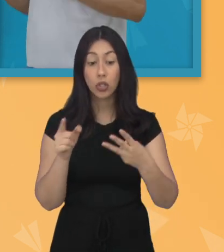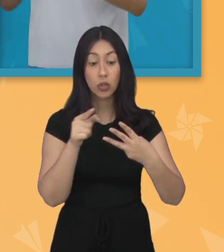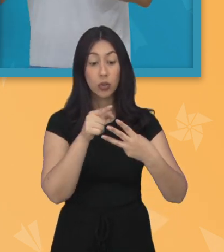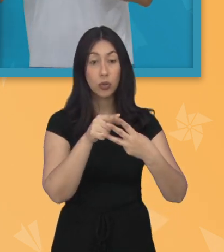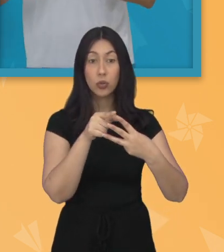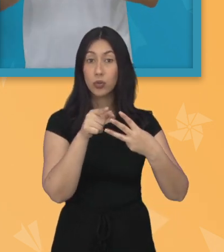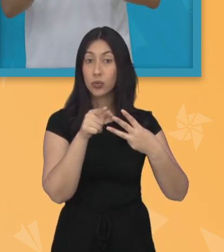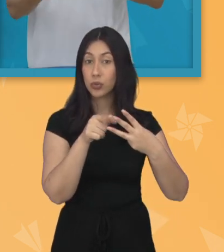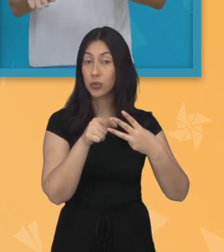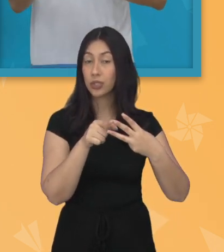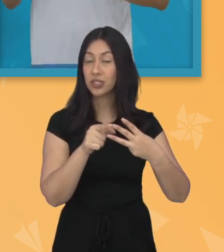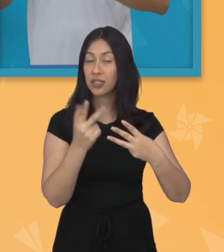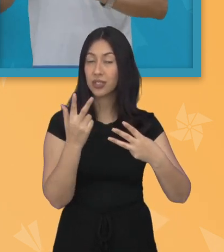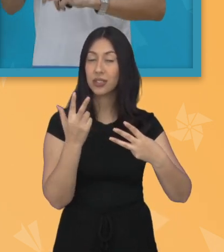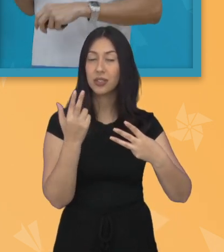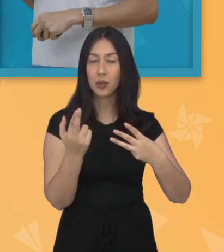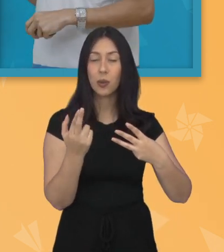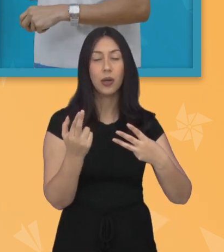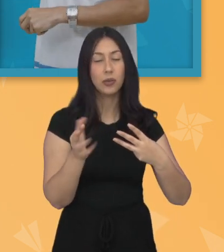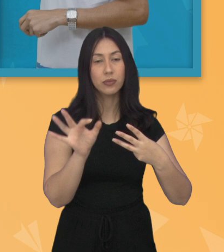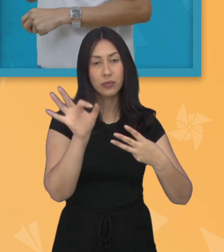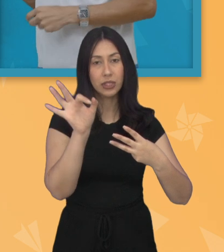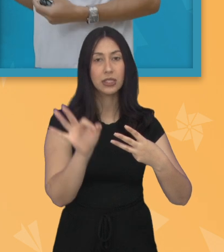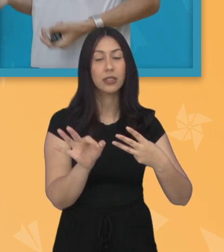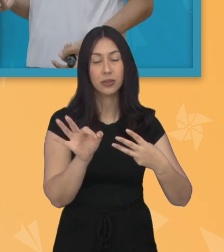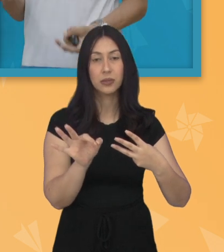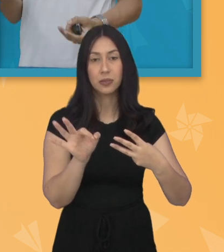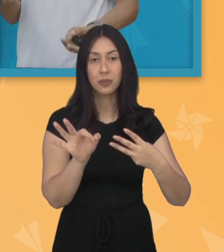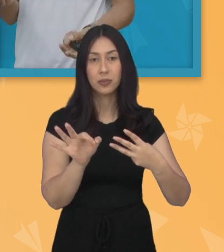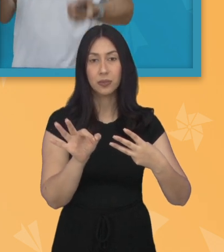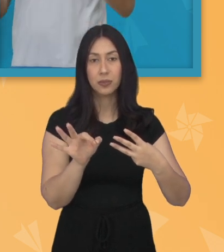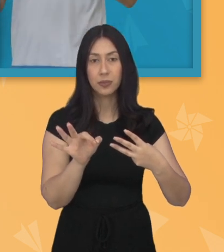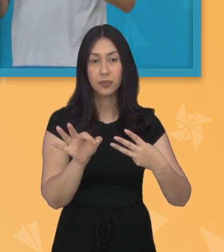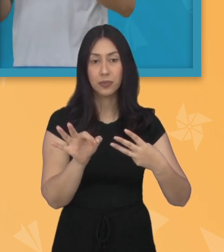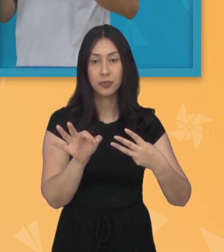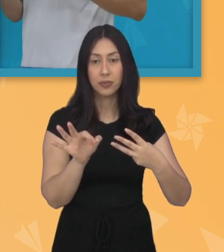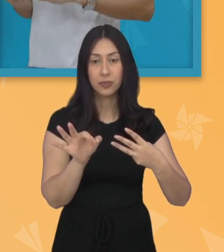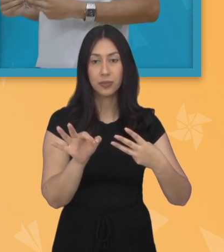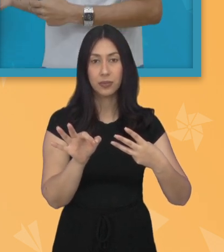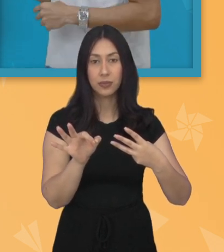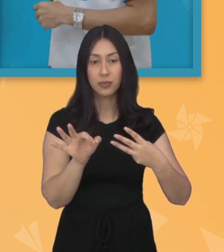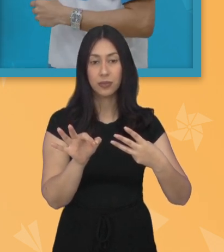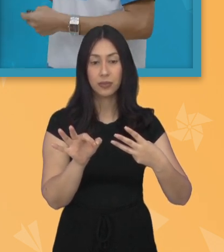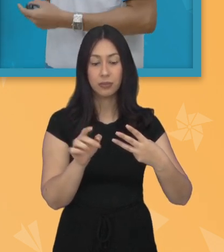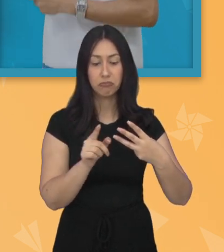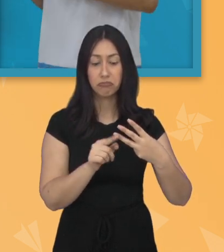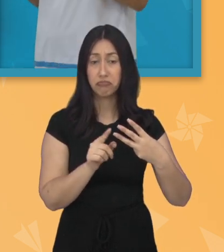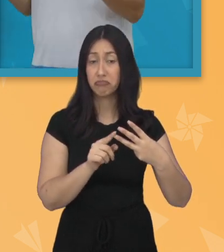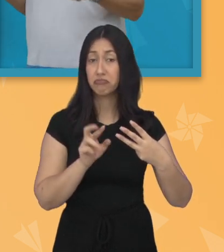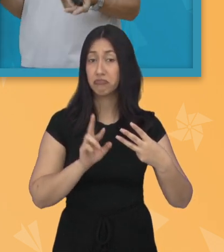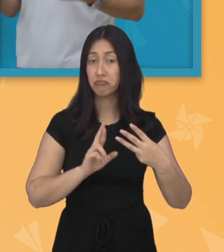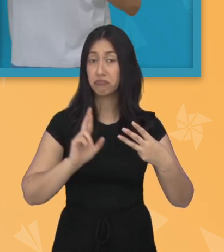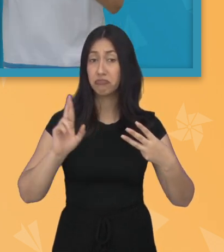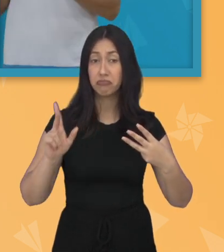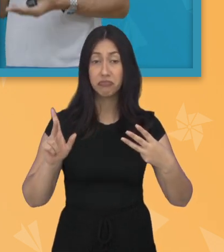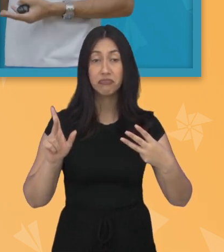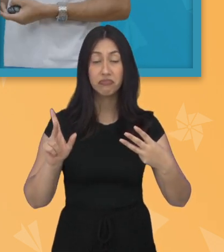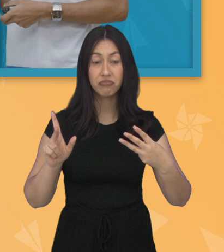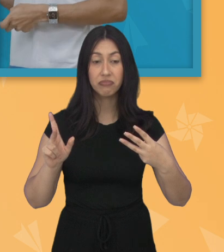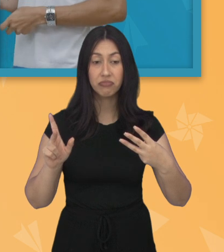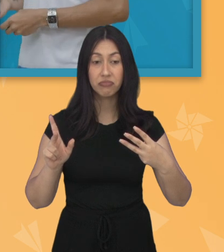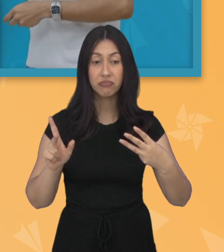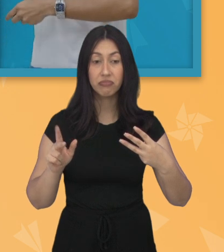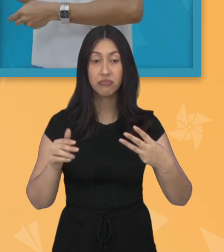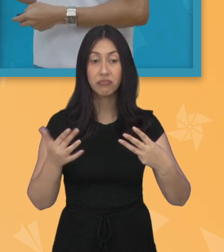as amostras 1 e 2 são do mesmo óxido, né? Que vieram da mesma fonte, né? A amostra 3 veio de uma fonte distinta